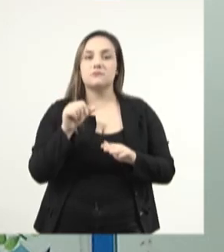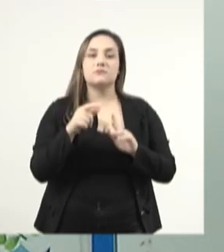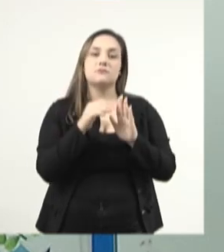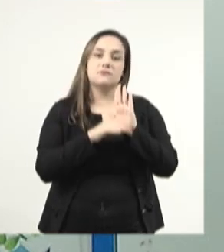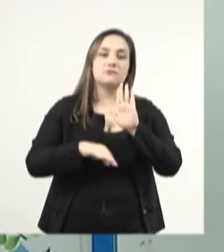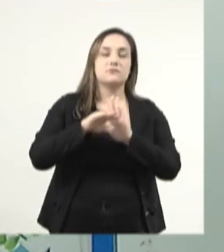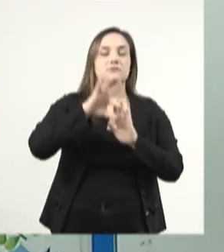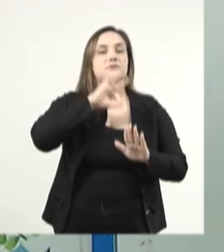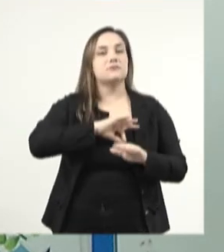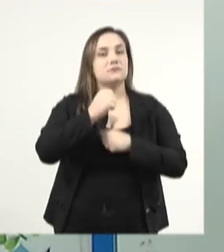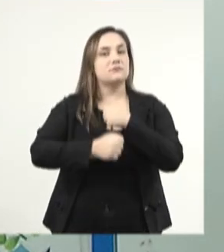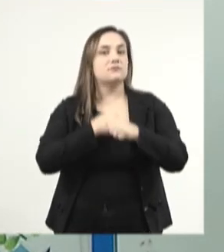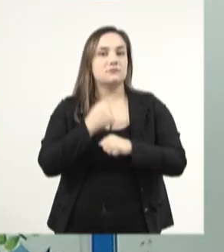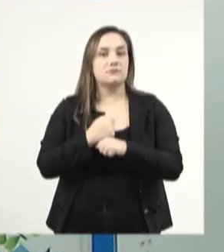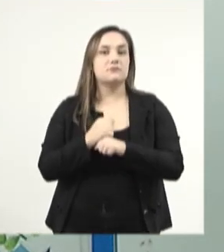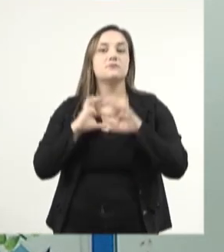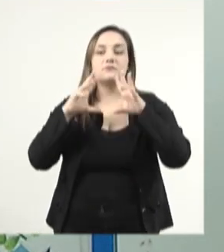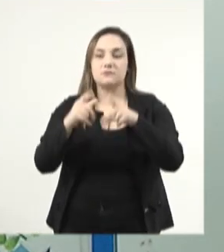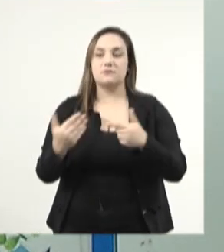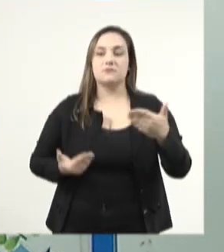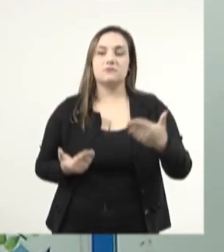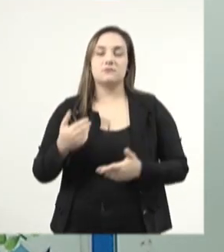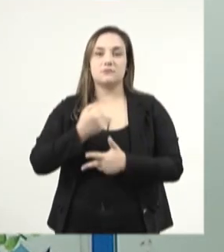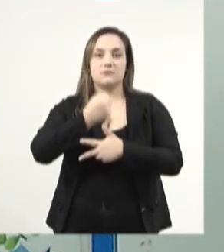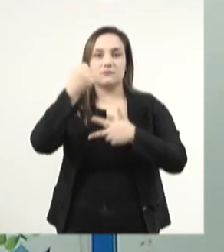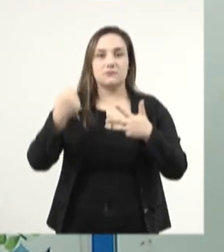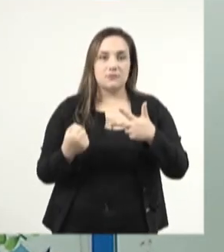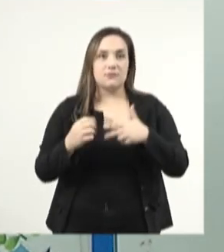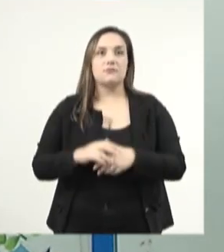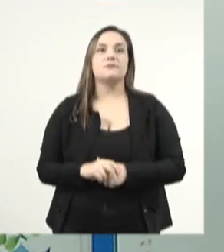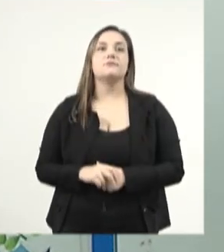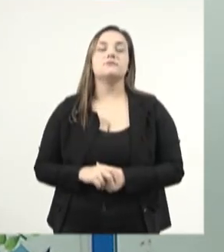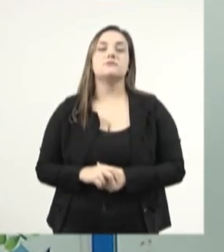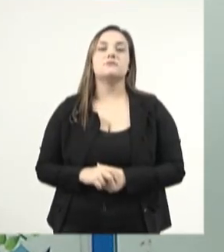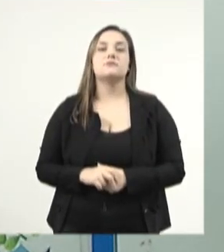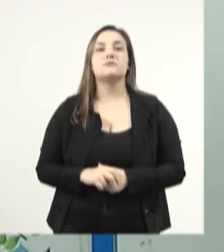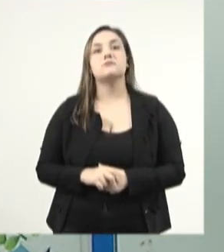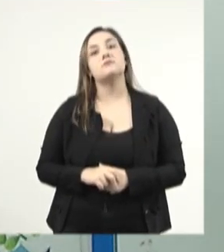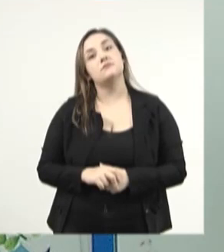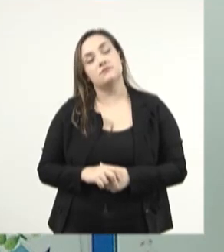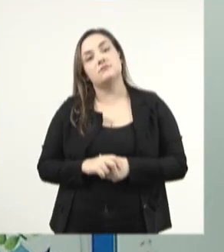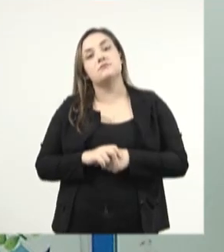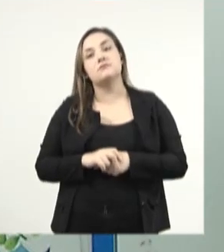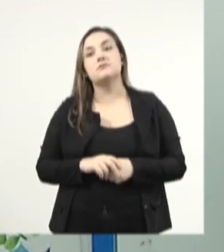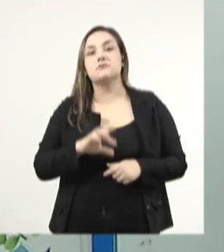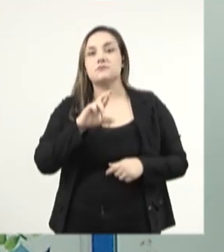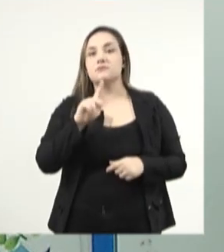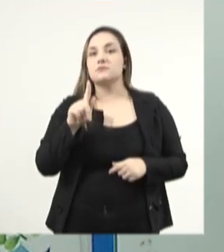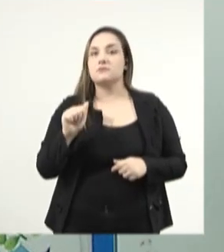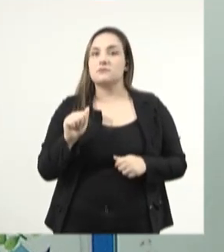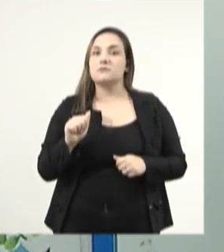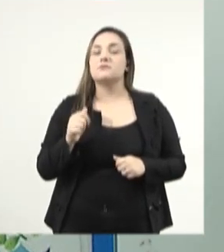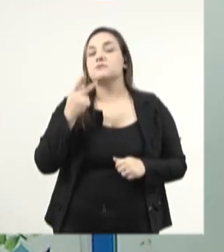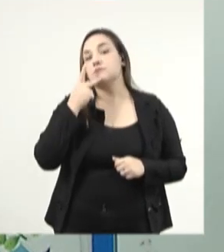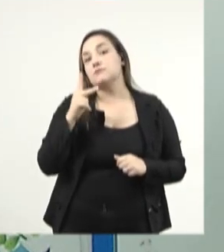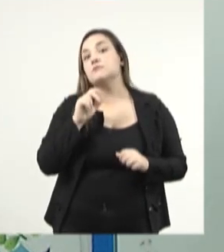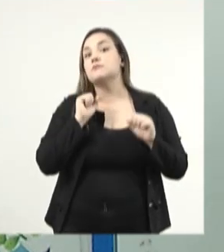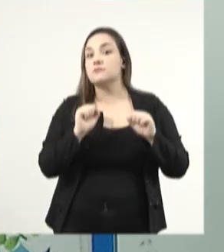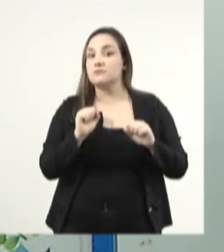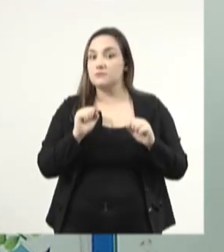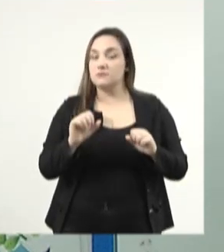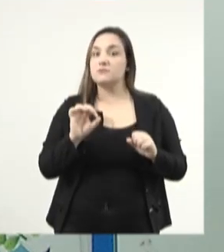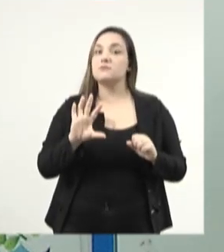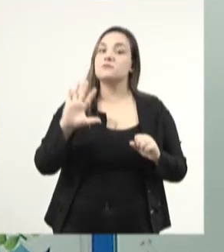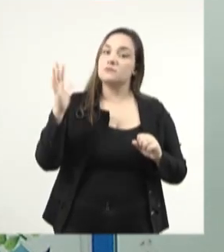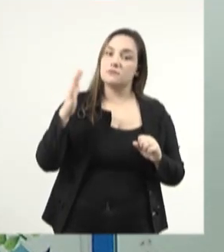Geral Anual e que vale para os servidores de todos os três poderes. Se fala numa possibilidade desse RGA chegar na casa dos 3,8%. A matéria ainda